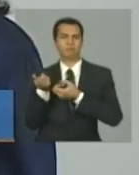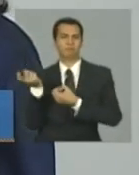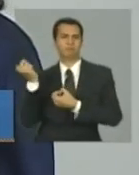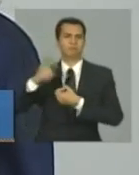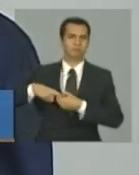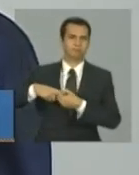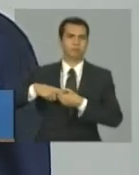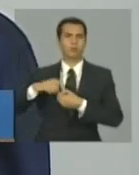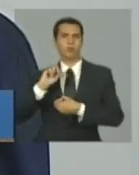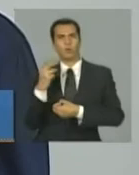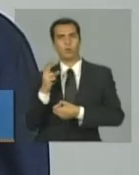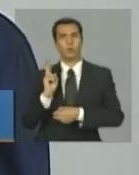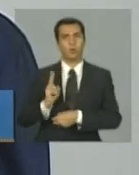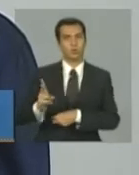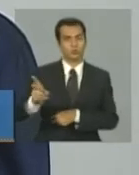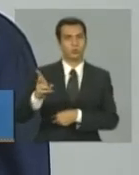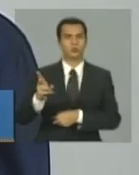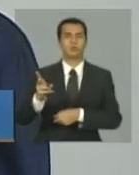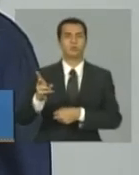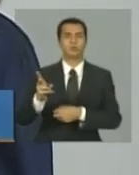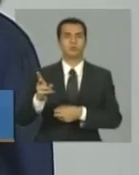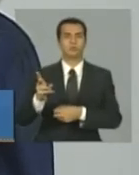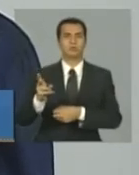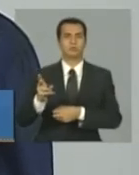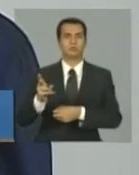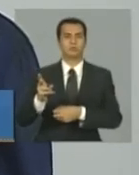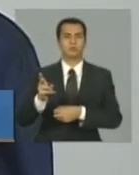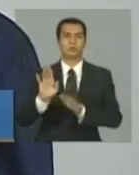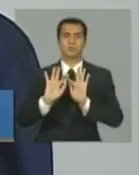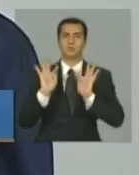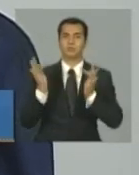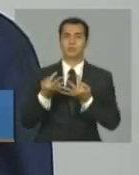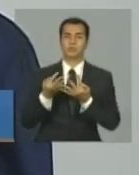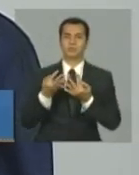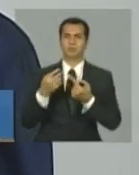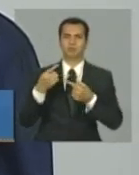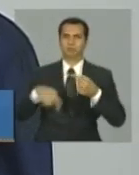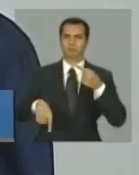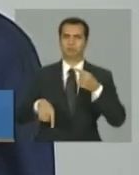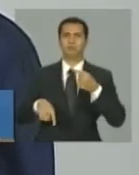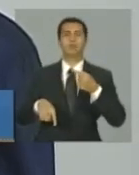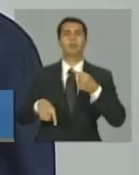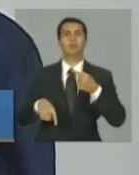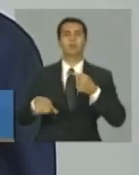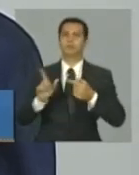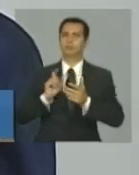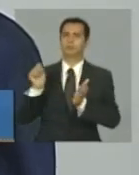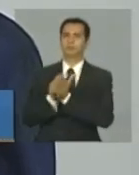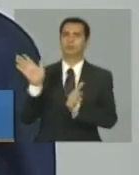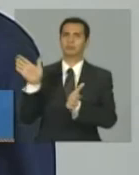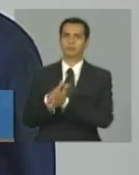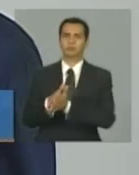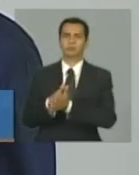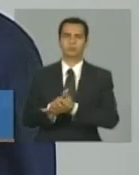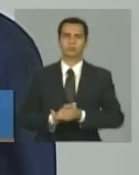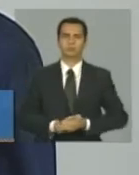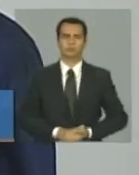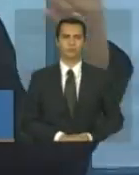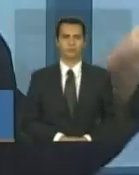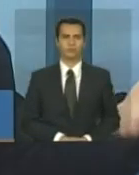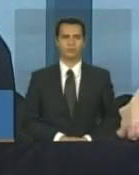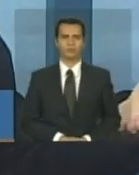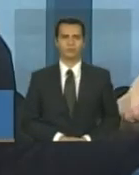ingressar ou permanecer no programa Bolsa Família sem que essa família tenha perfil para tal a partir do momento